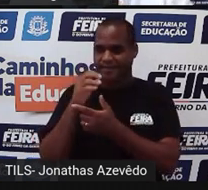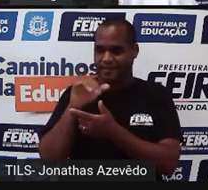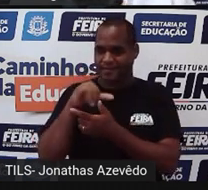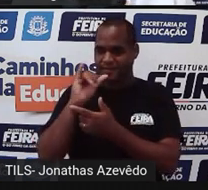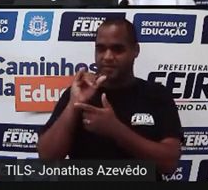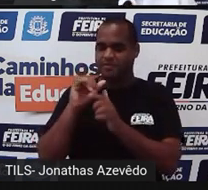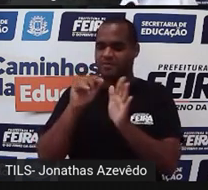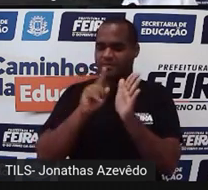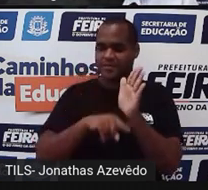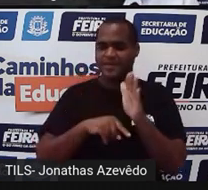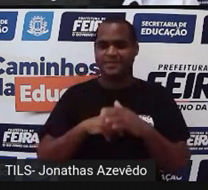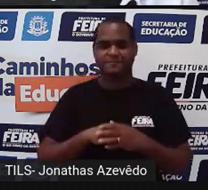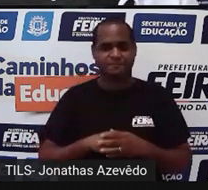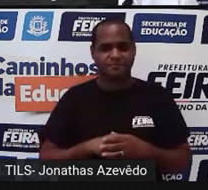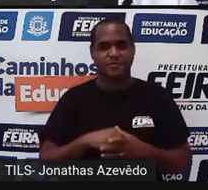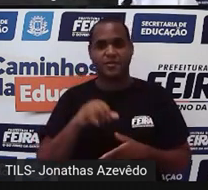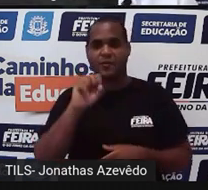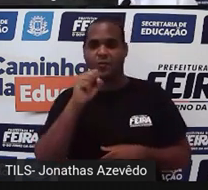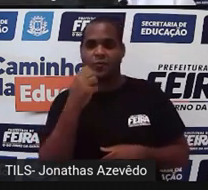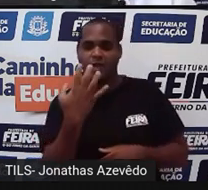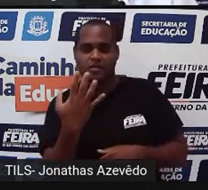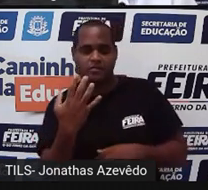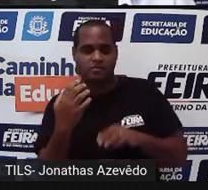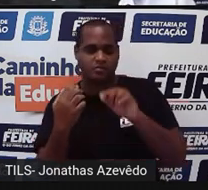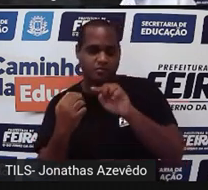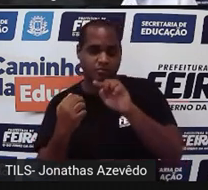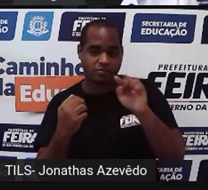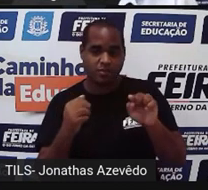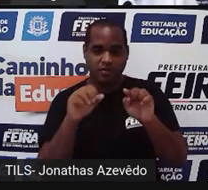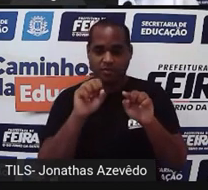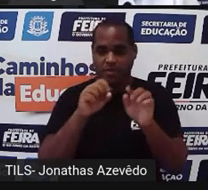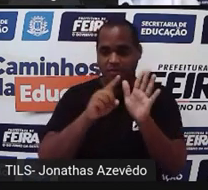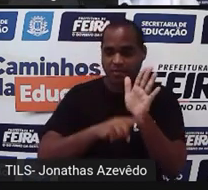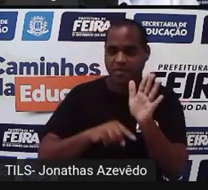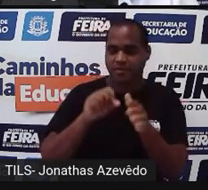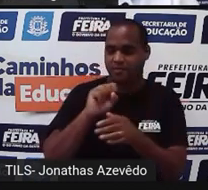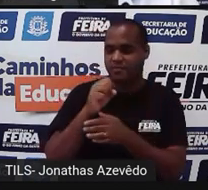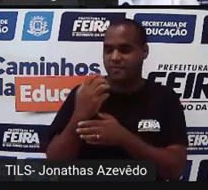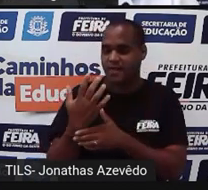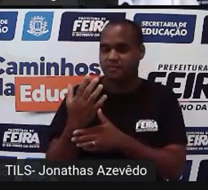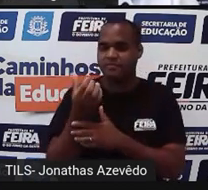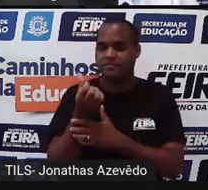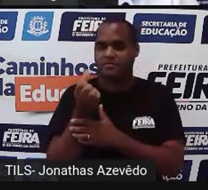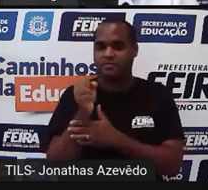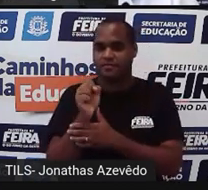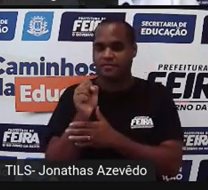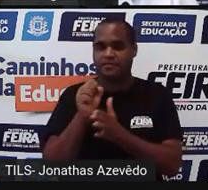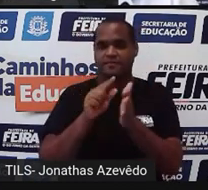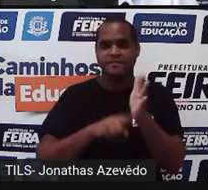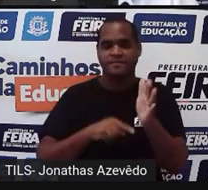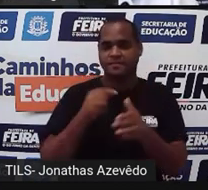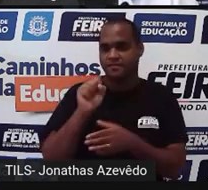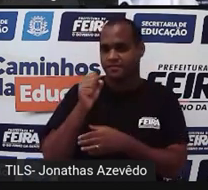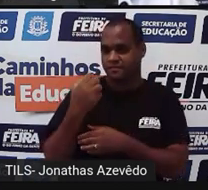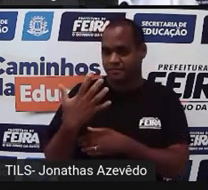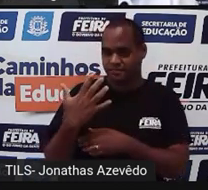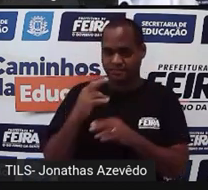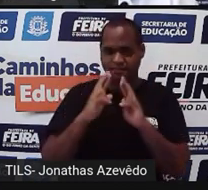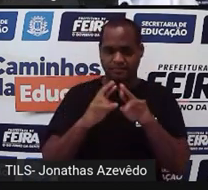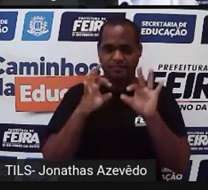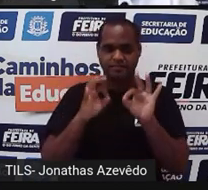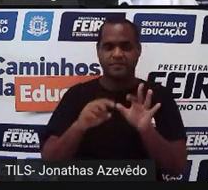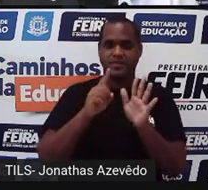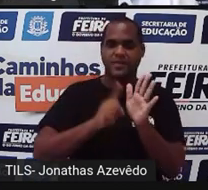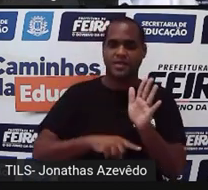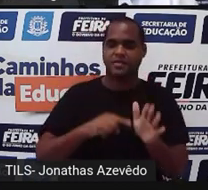menos 4Y. O 84 vai para lá, menos 84. 68 menos 84 vai dar um resultado de